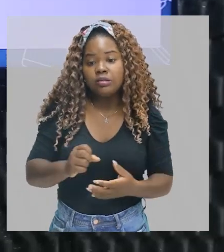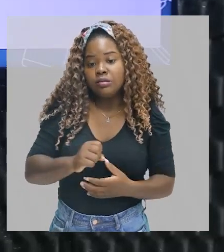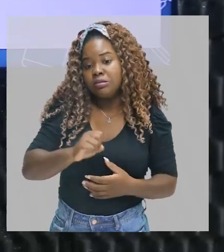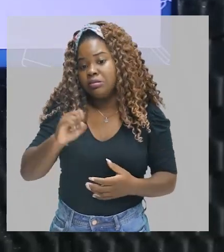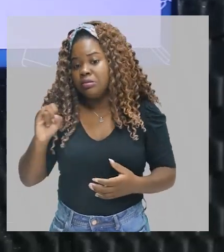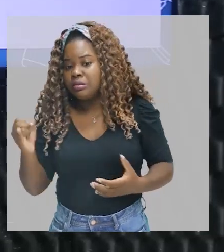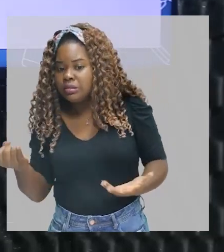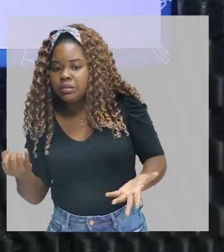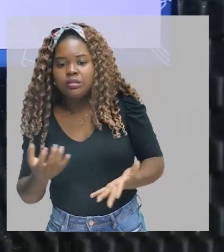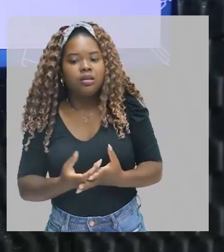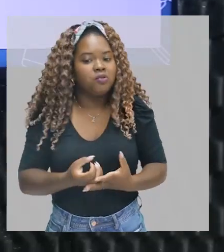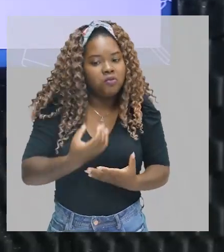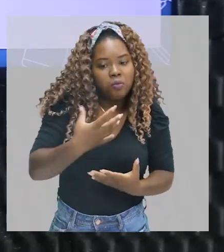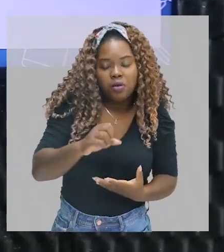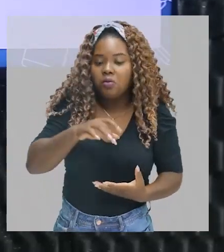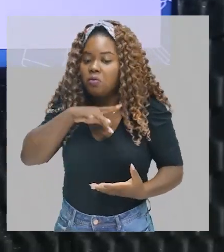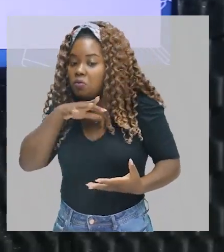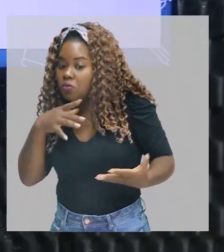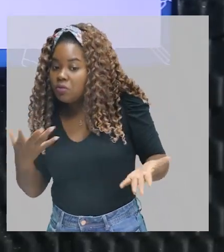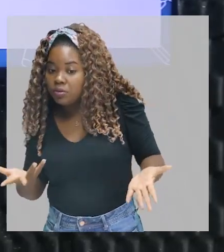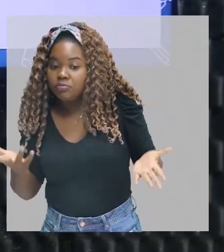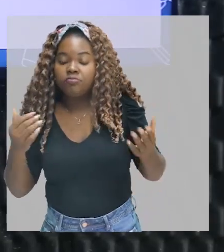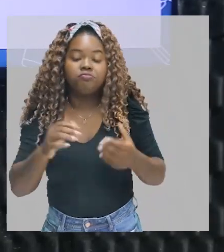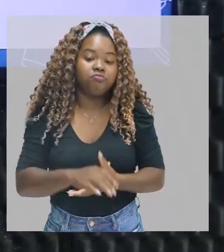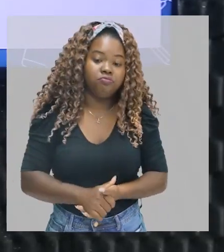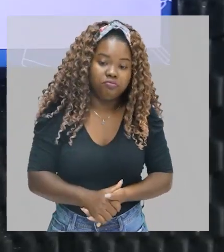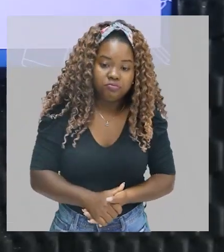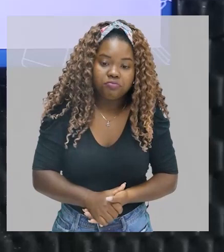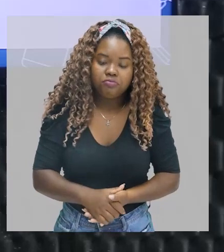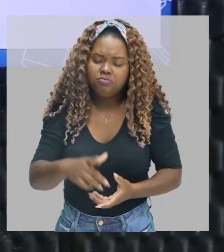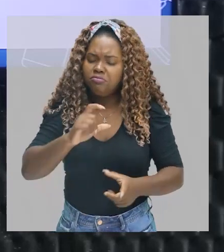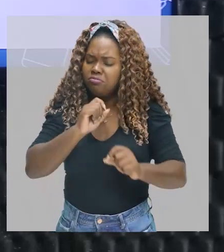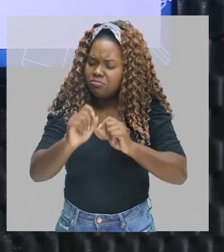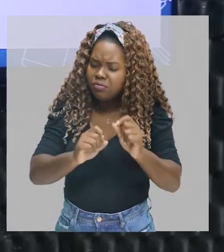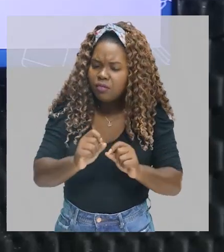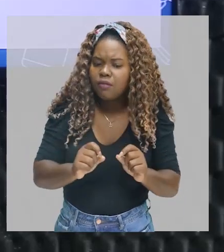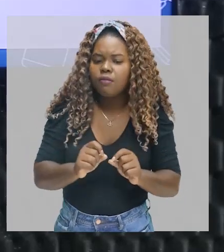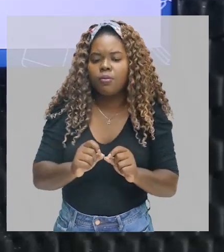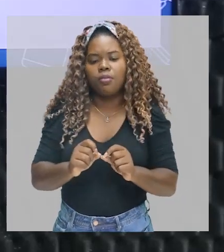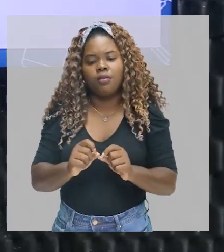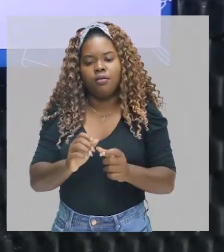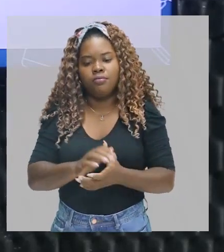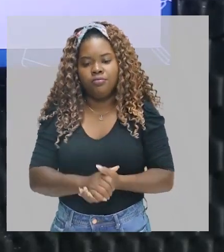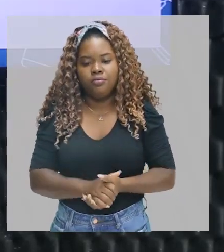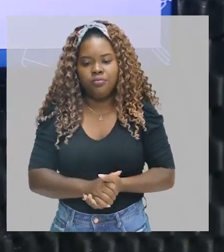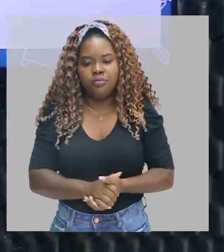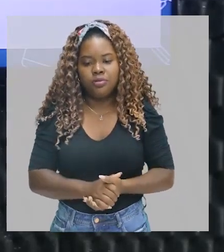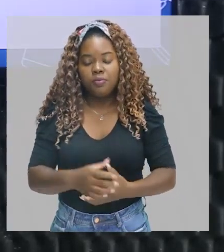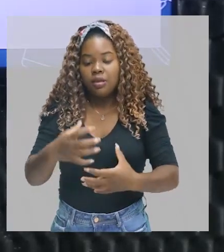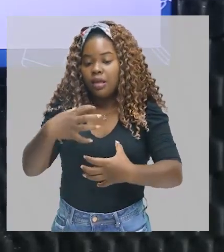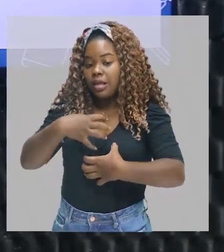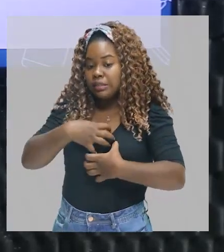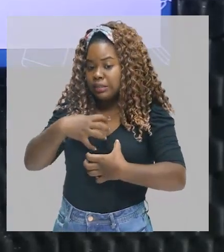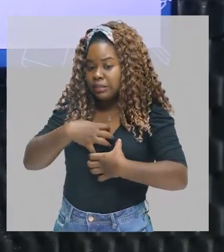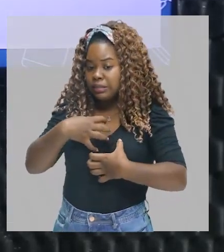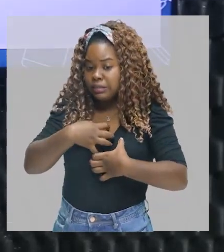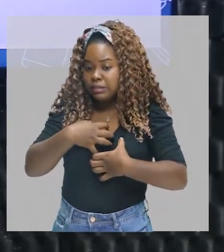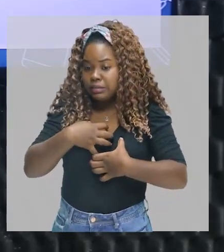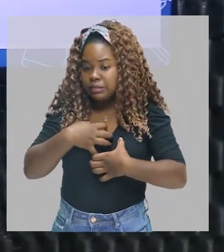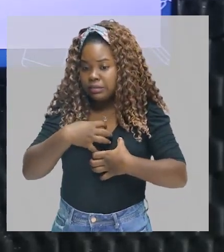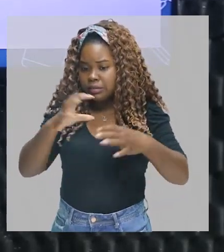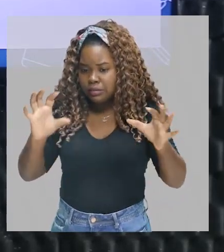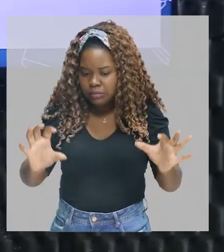muito figurativamente, tá? Aí eu tenho culto à sensibilidade que se encaixa, ou melhor,